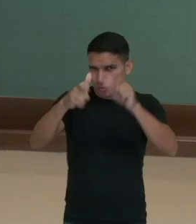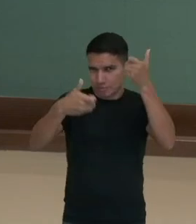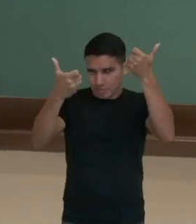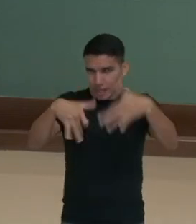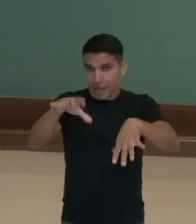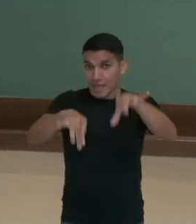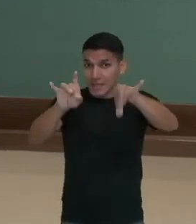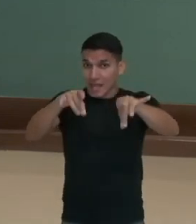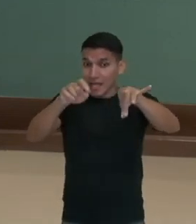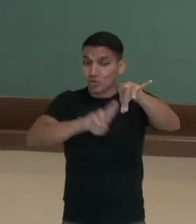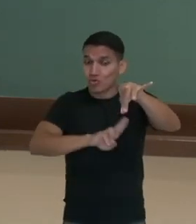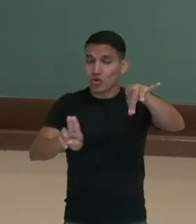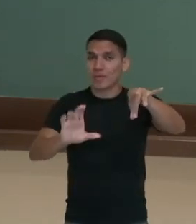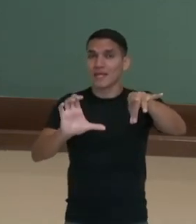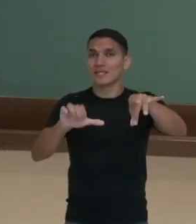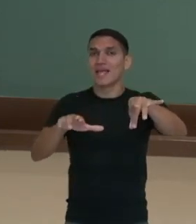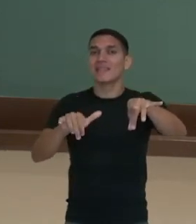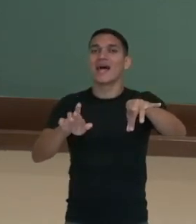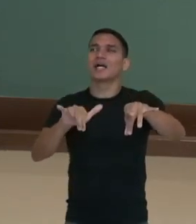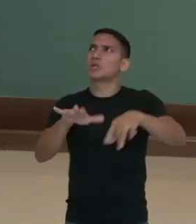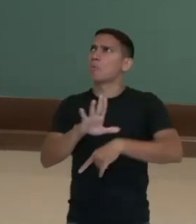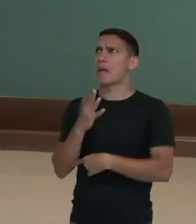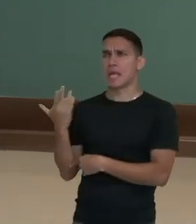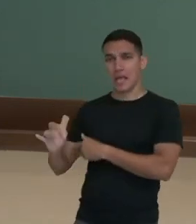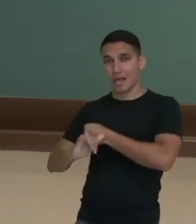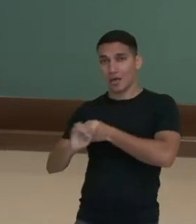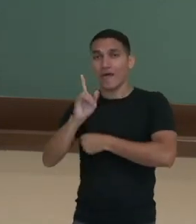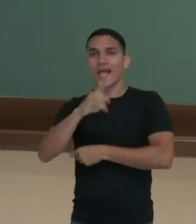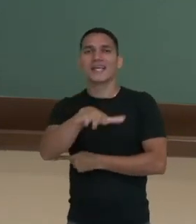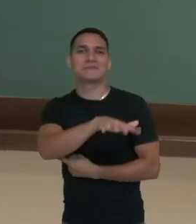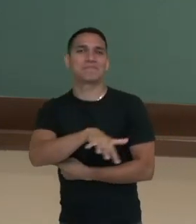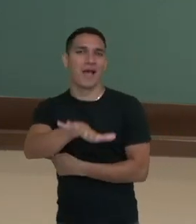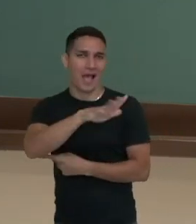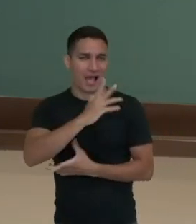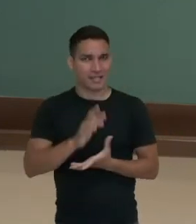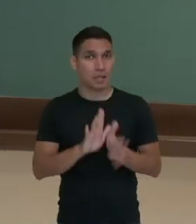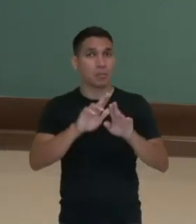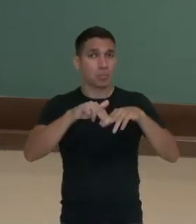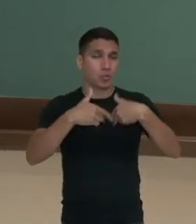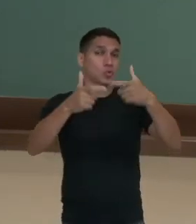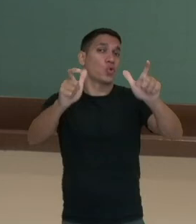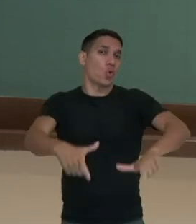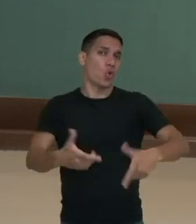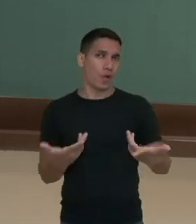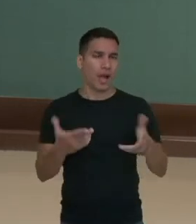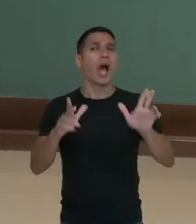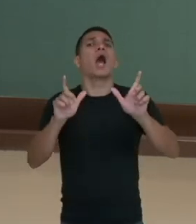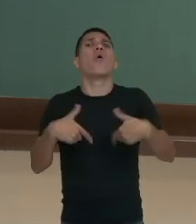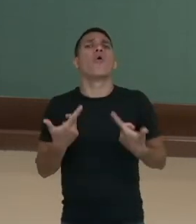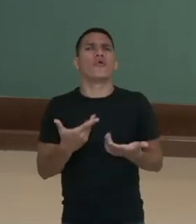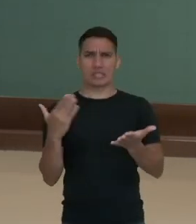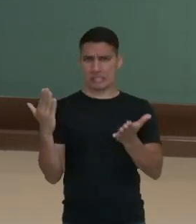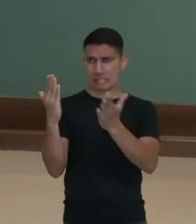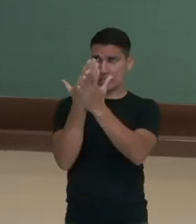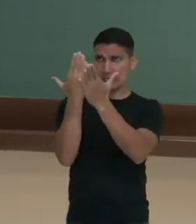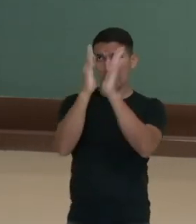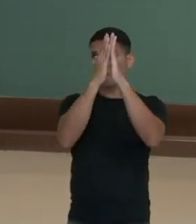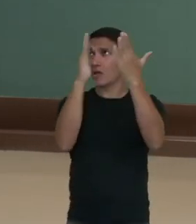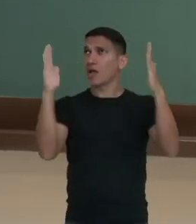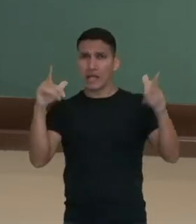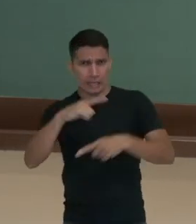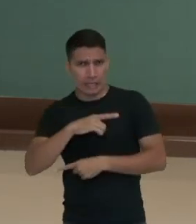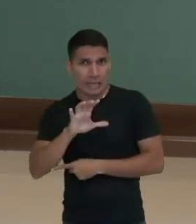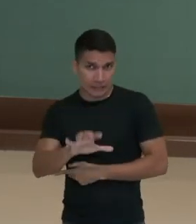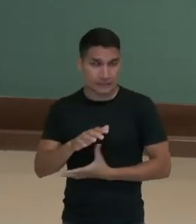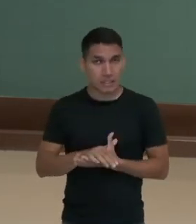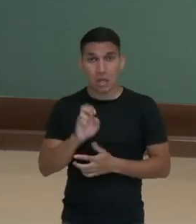cenário, né? Mas ali nós chamamos de espaço, então é um local. Foi onde? Foi numa livraria?